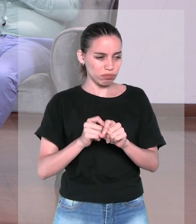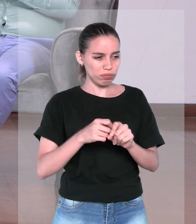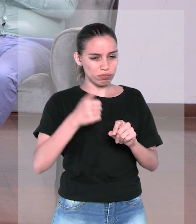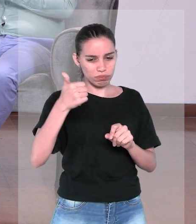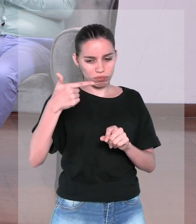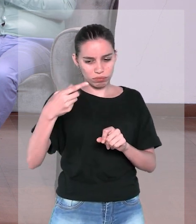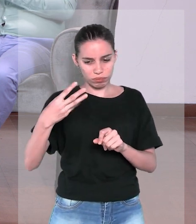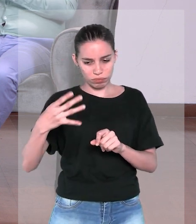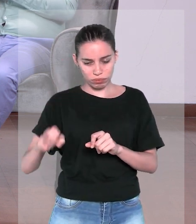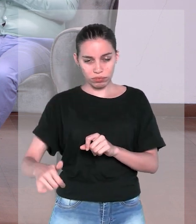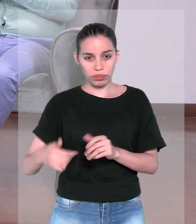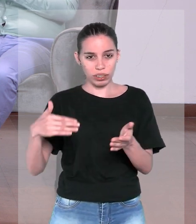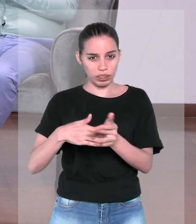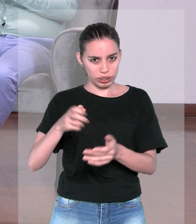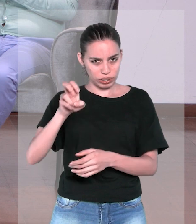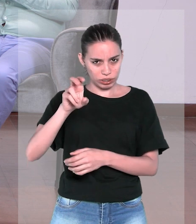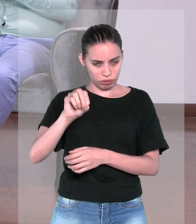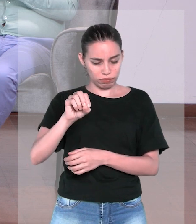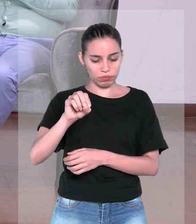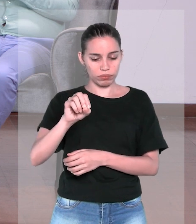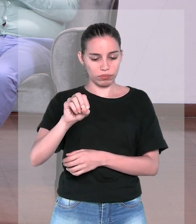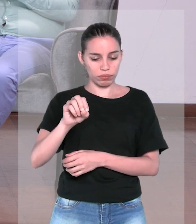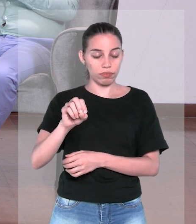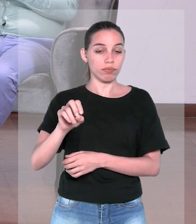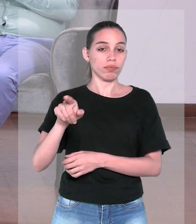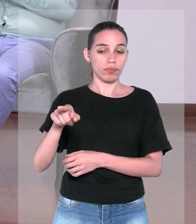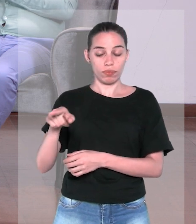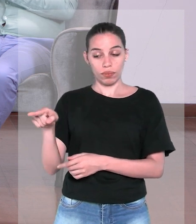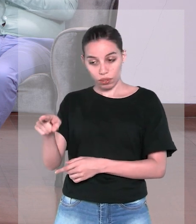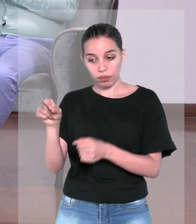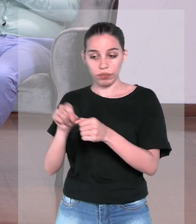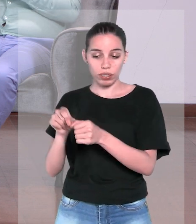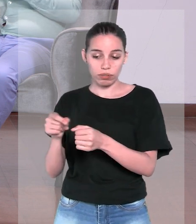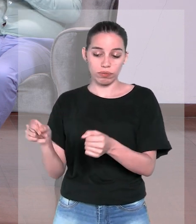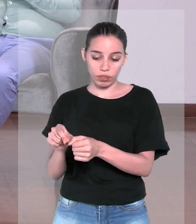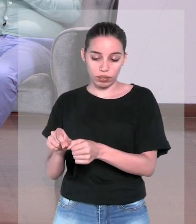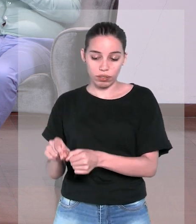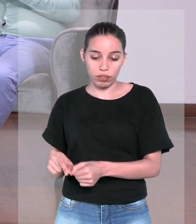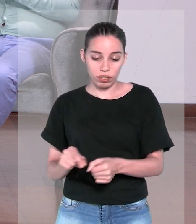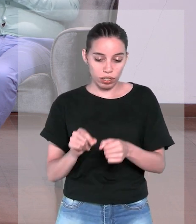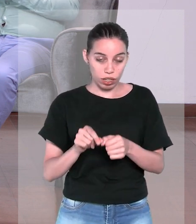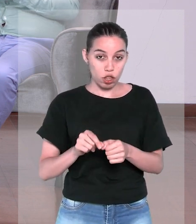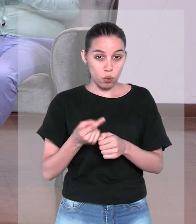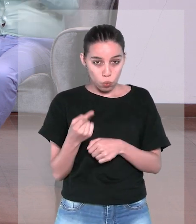encontre desafios. A gente ouviu falar muito no Brasil no desafio da baleia azul. Né? Ali, acho